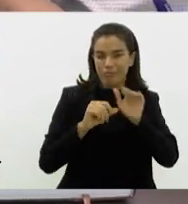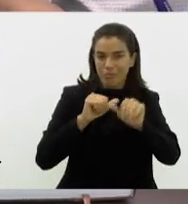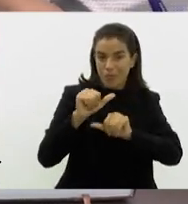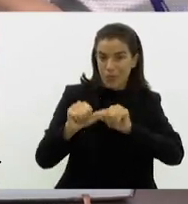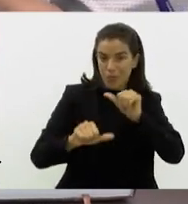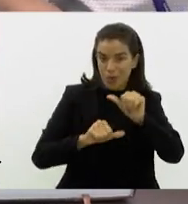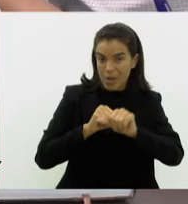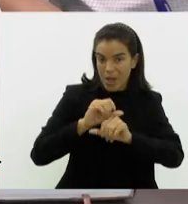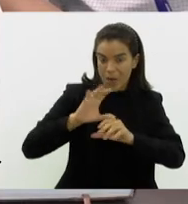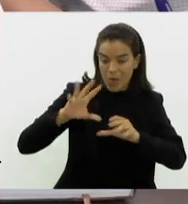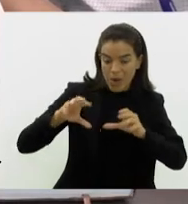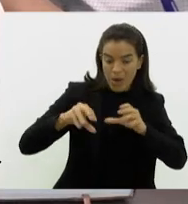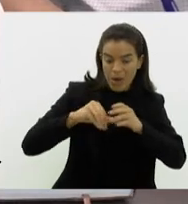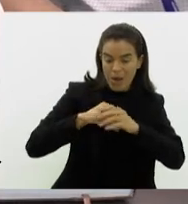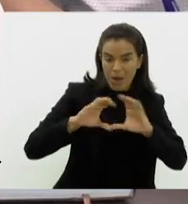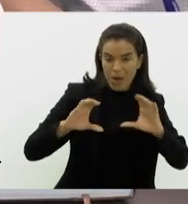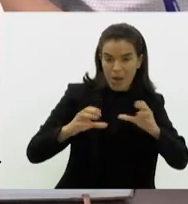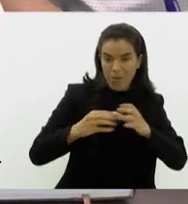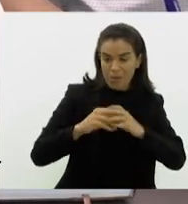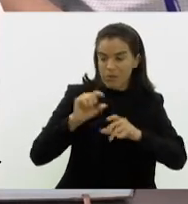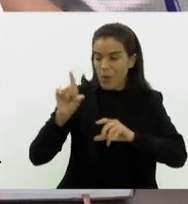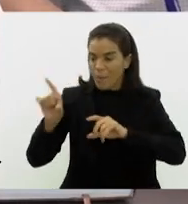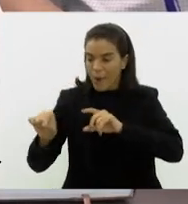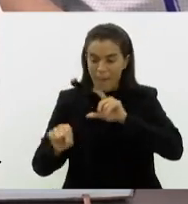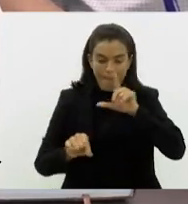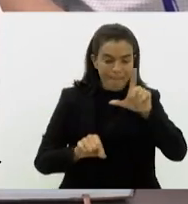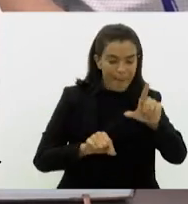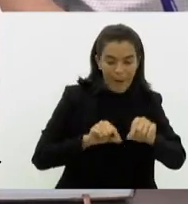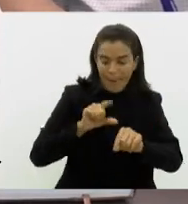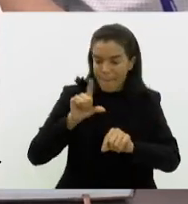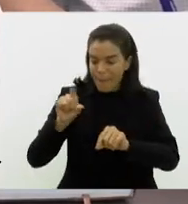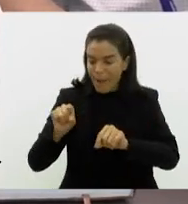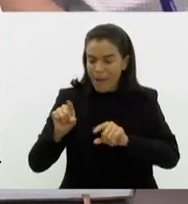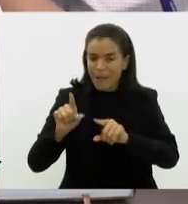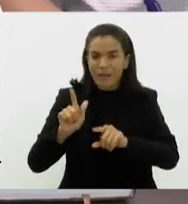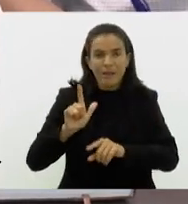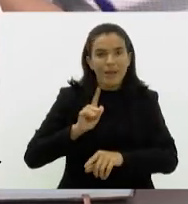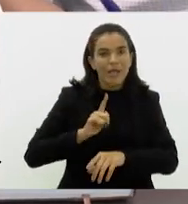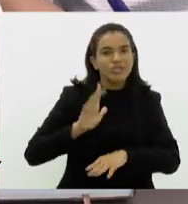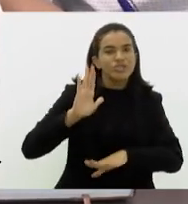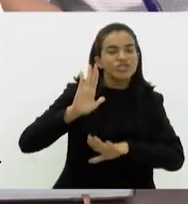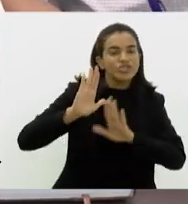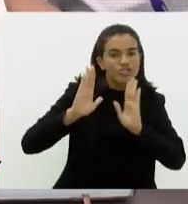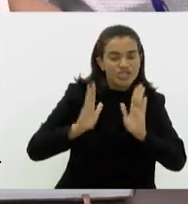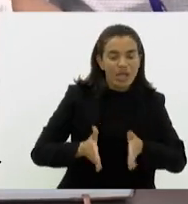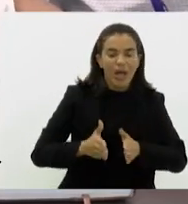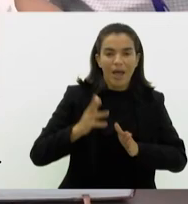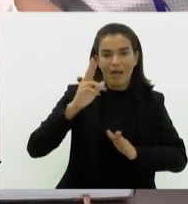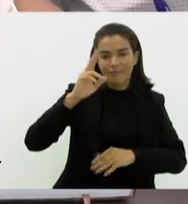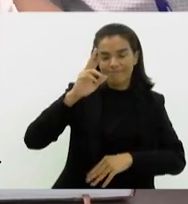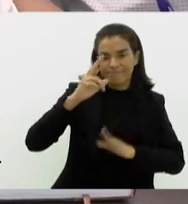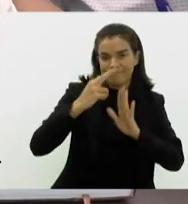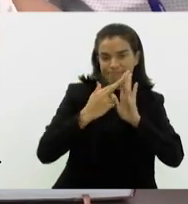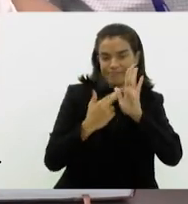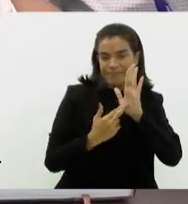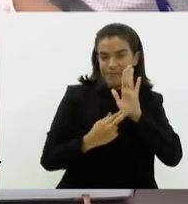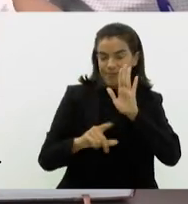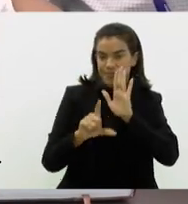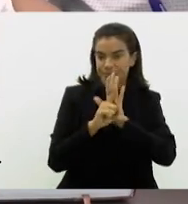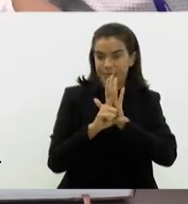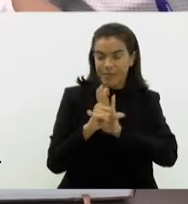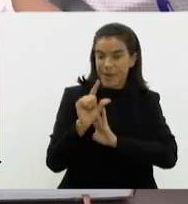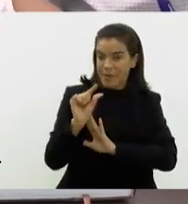uma composição de um conselho que foi definida por uma lei. Vou dar um exemplo recente.